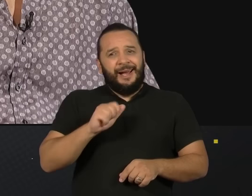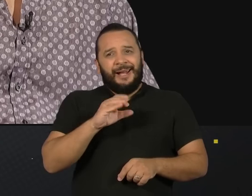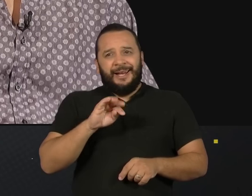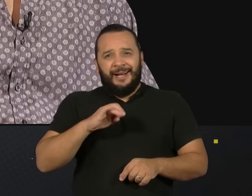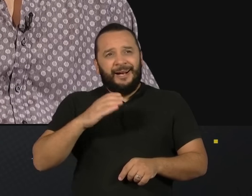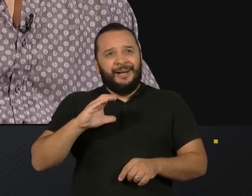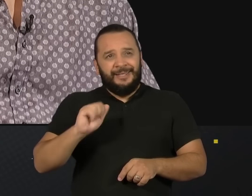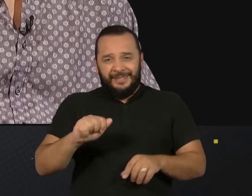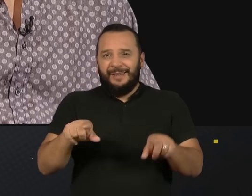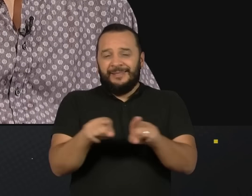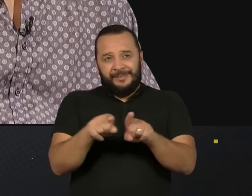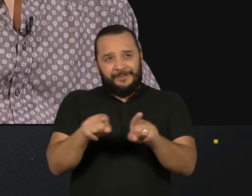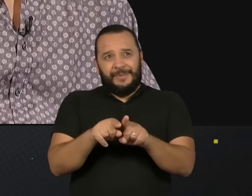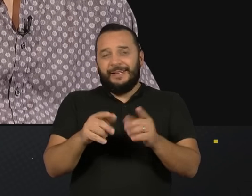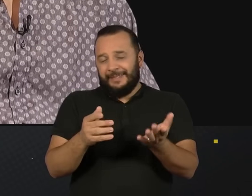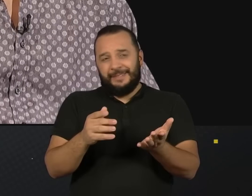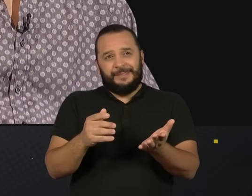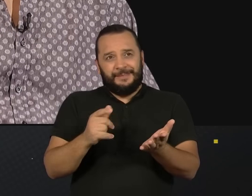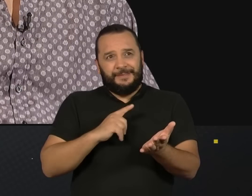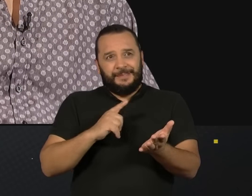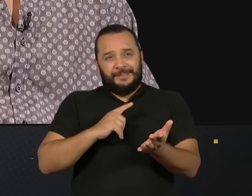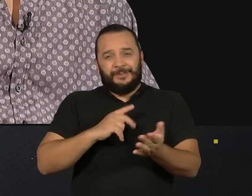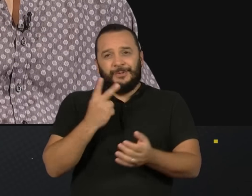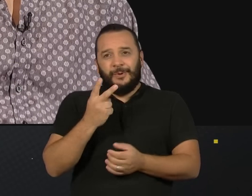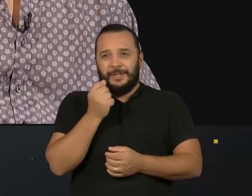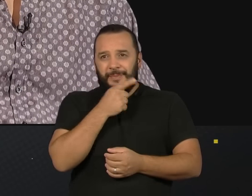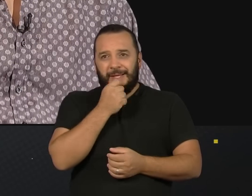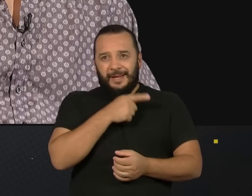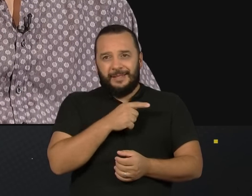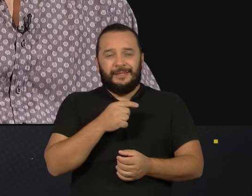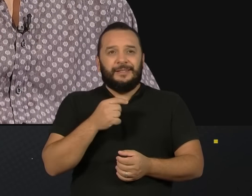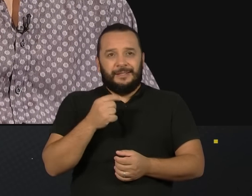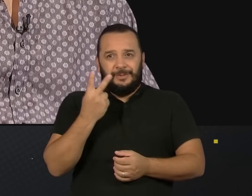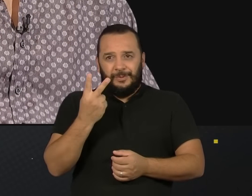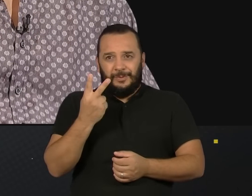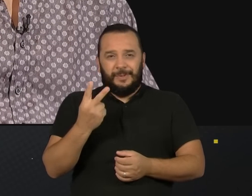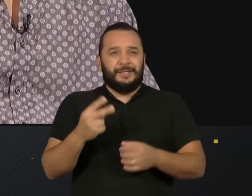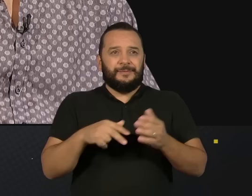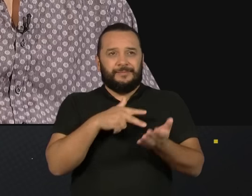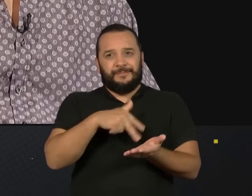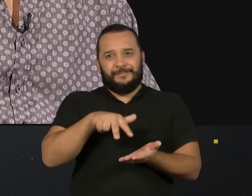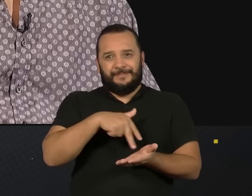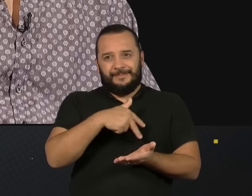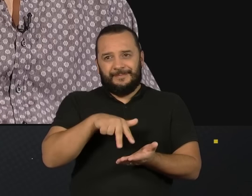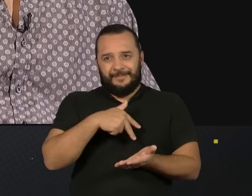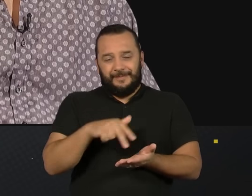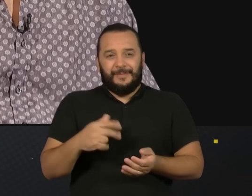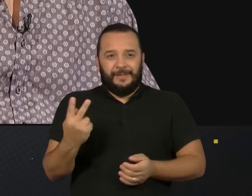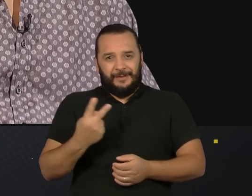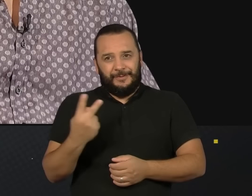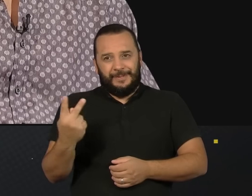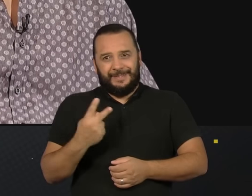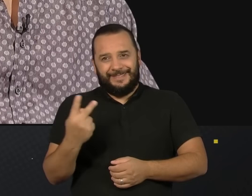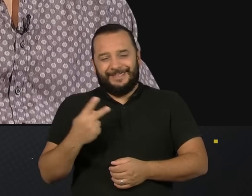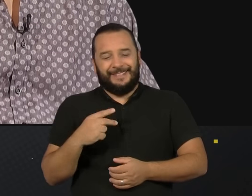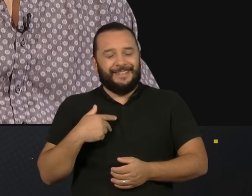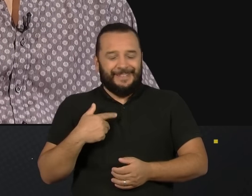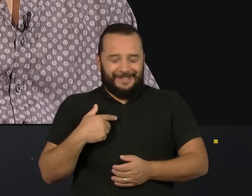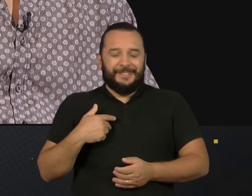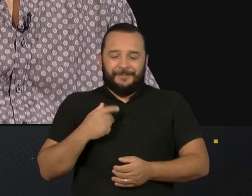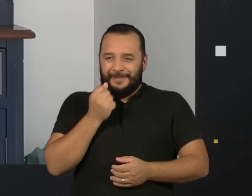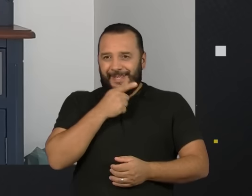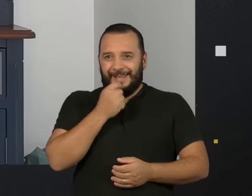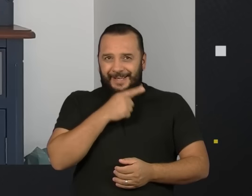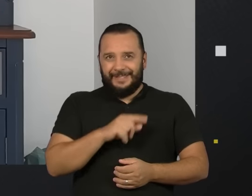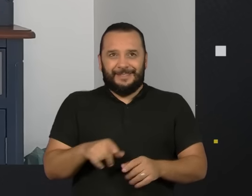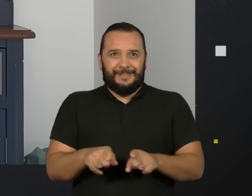Para de Dançar. 2 comediantes e 2 bailarinas. Éramos os comediantes. Depois, 2